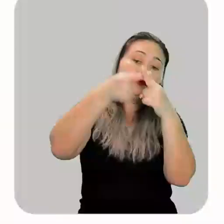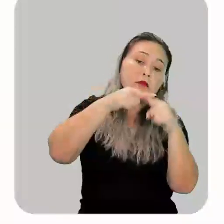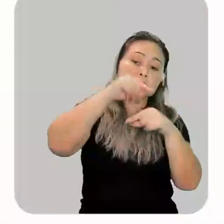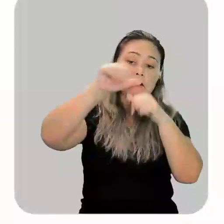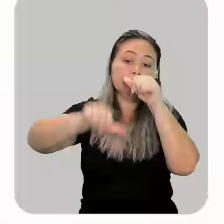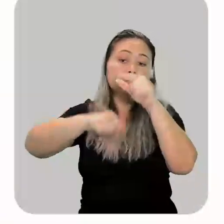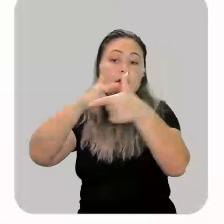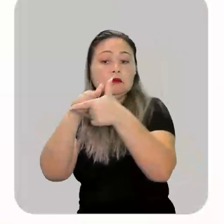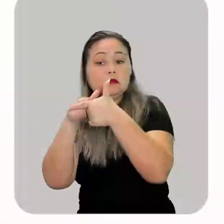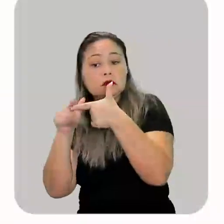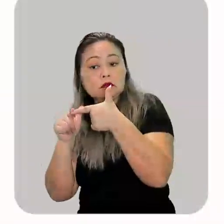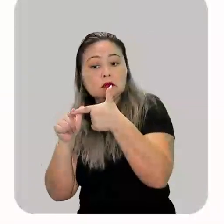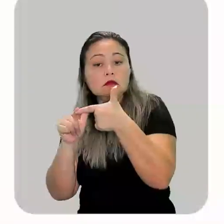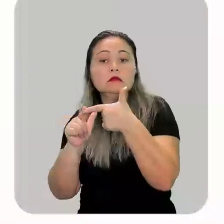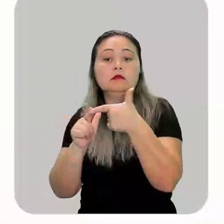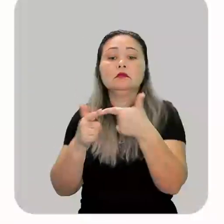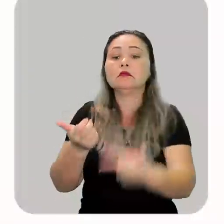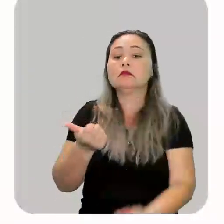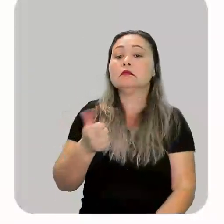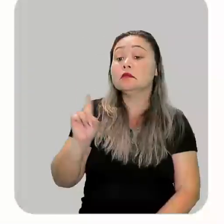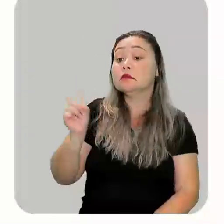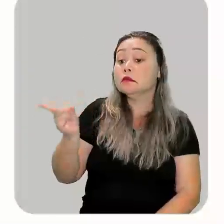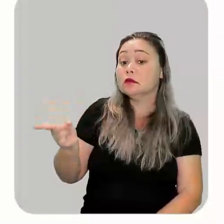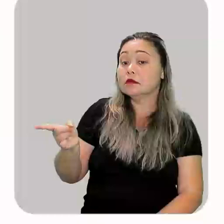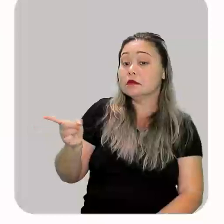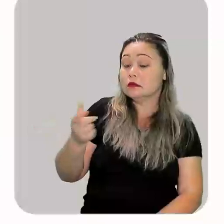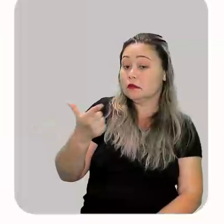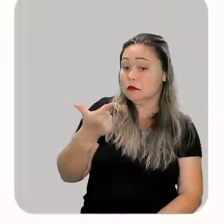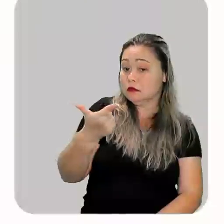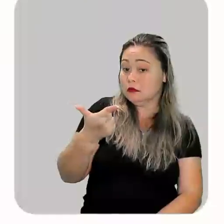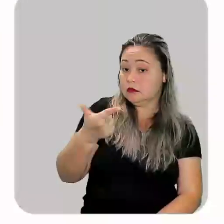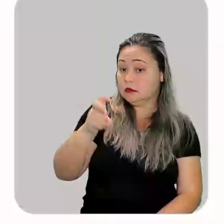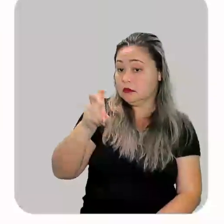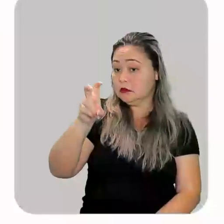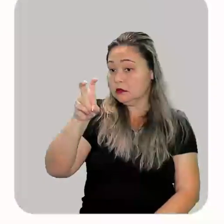passa dividindo. X vai ser igual a quanto?